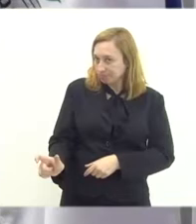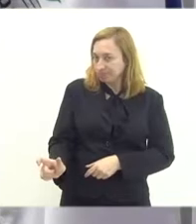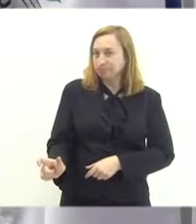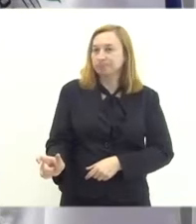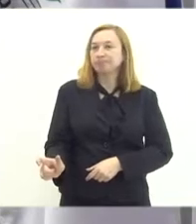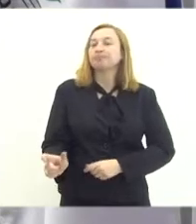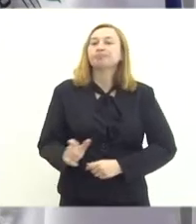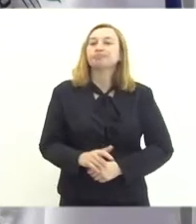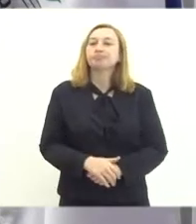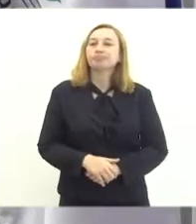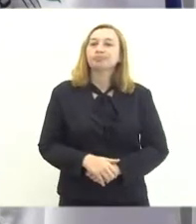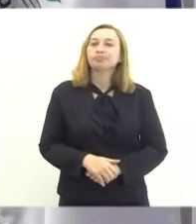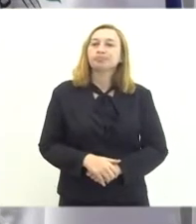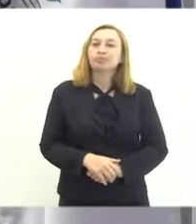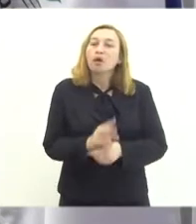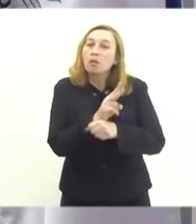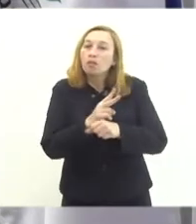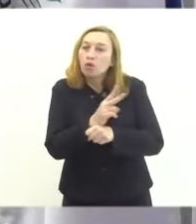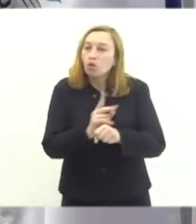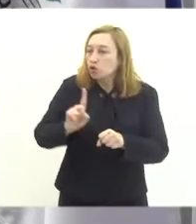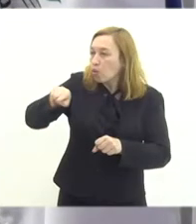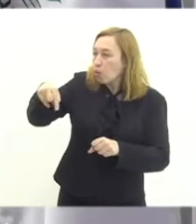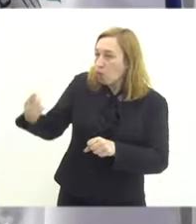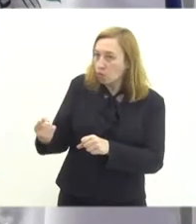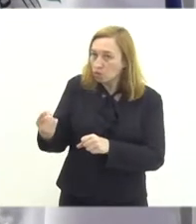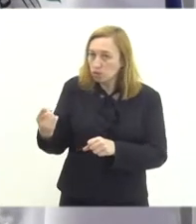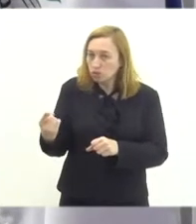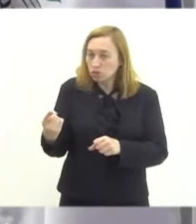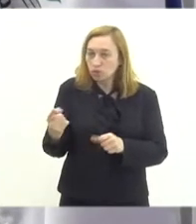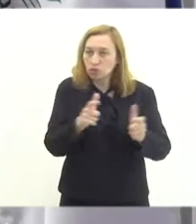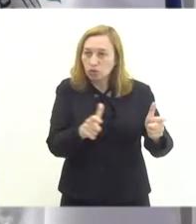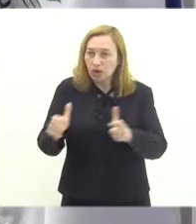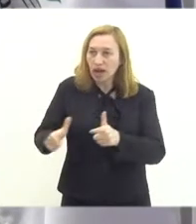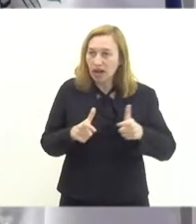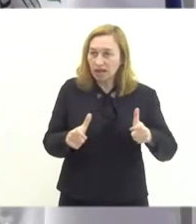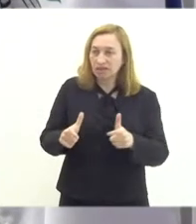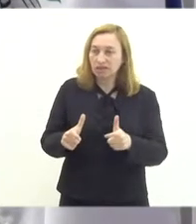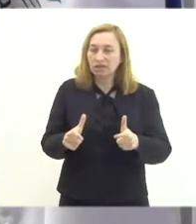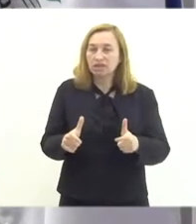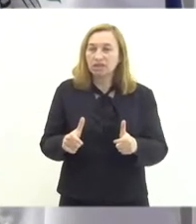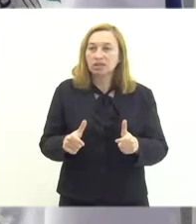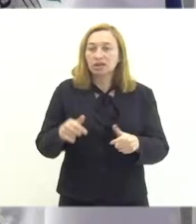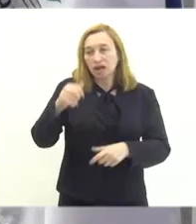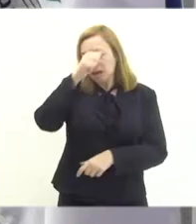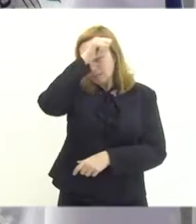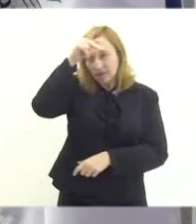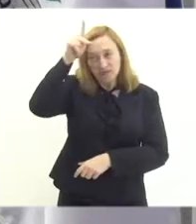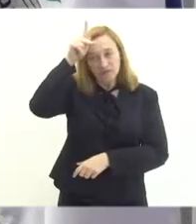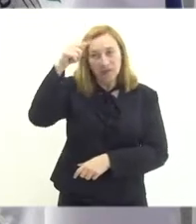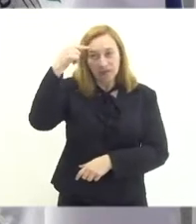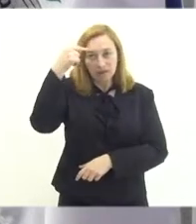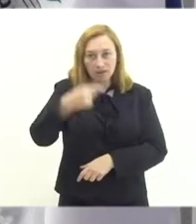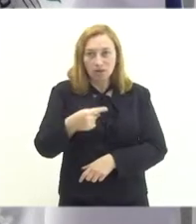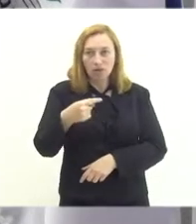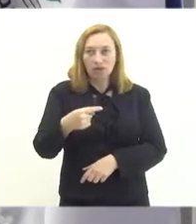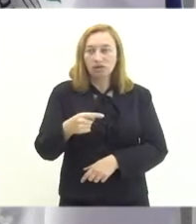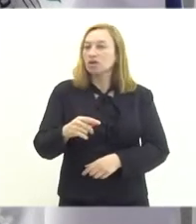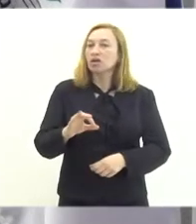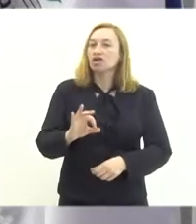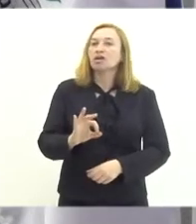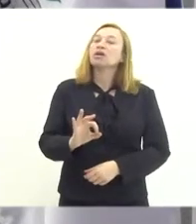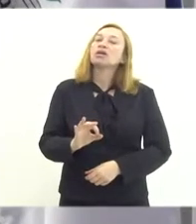ainda que estas pessoas procurem outros pontos da região a ordem do Prefeito é que a guarda municipal